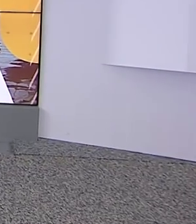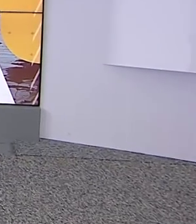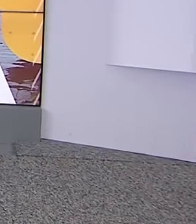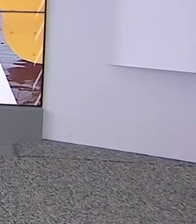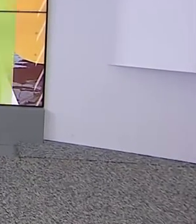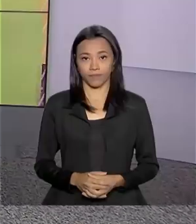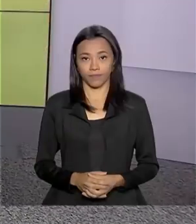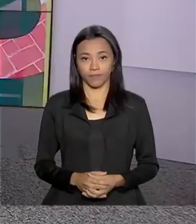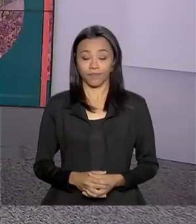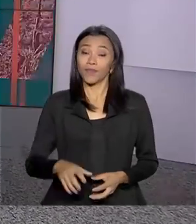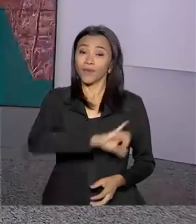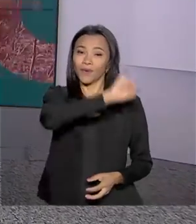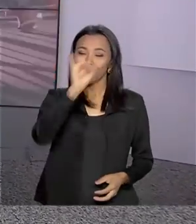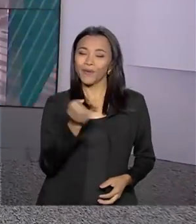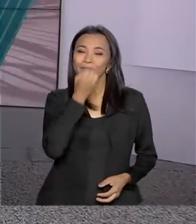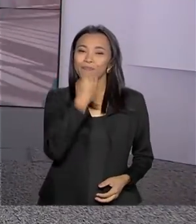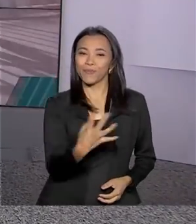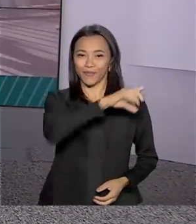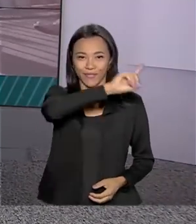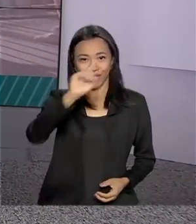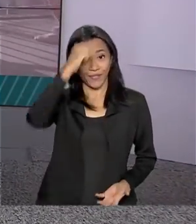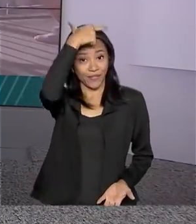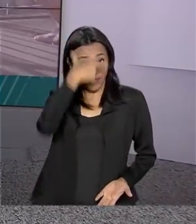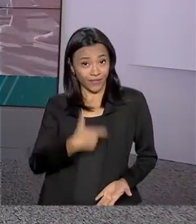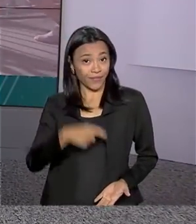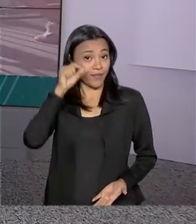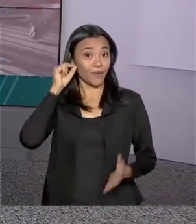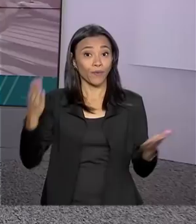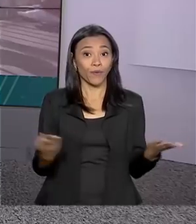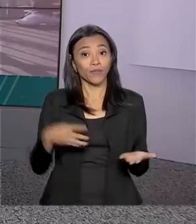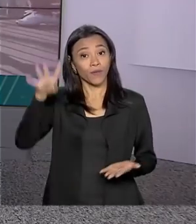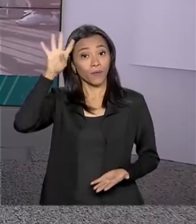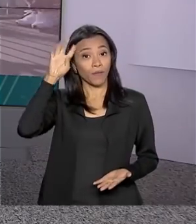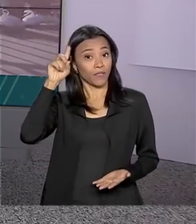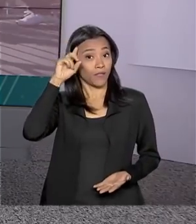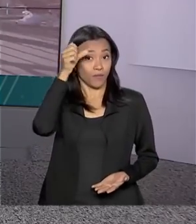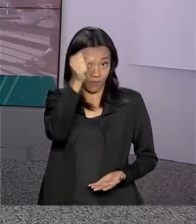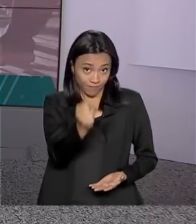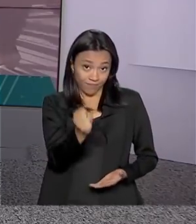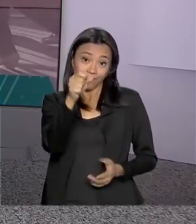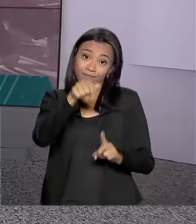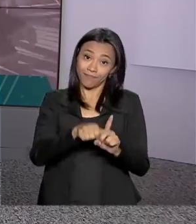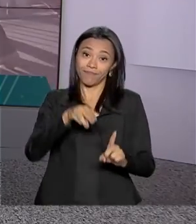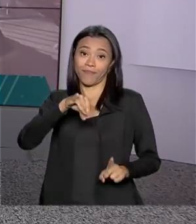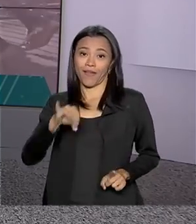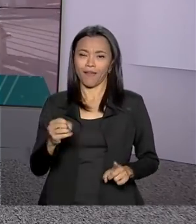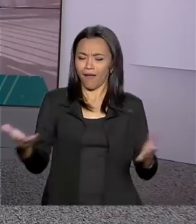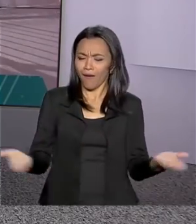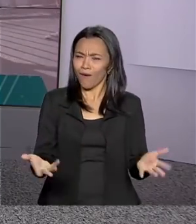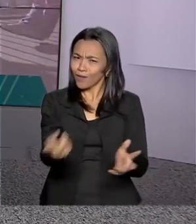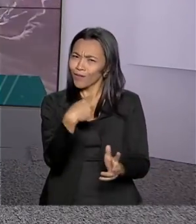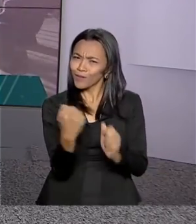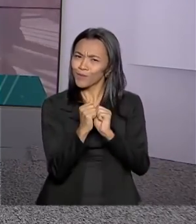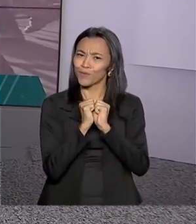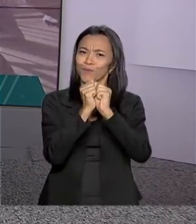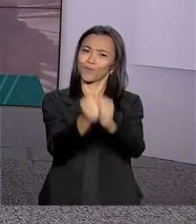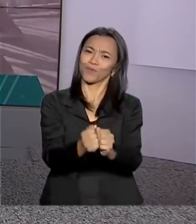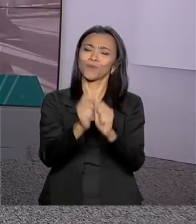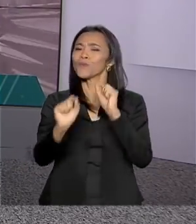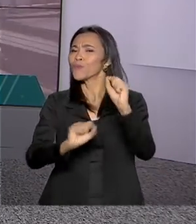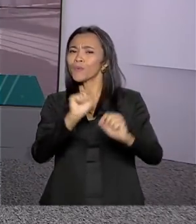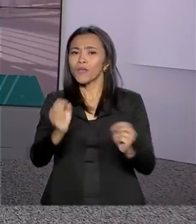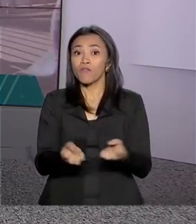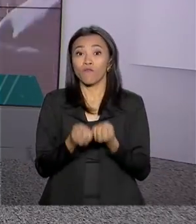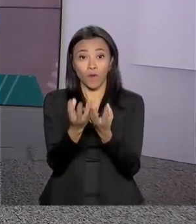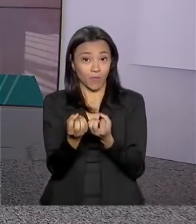olá muito bom dia eu sou o cara bateu hoje é quarta-feira 8 de maio a partir de agora estamos juntos no brasil um dia com